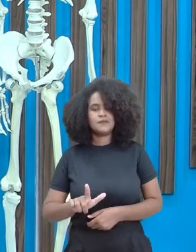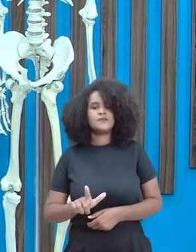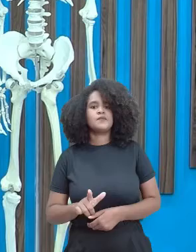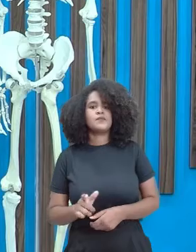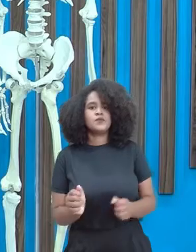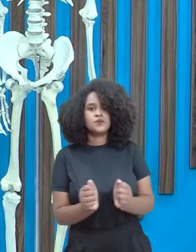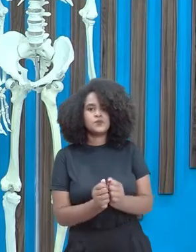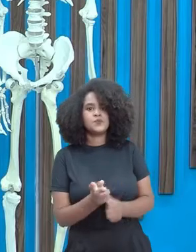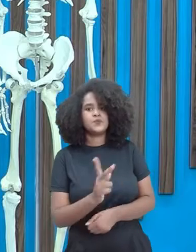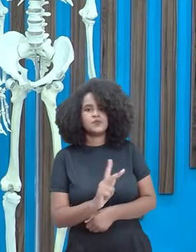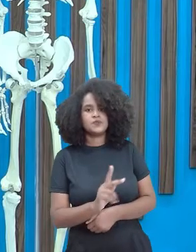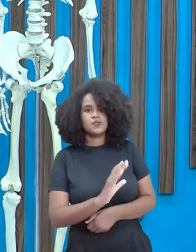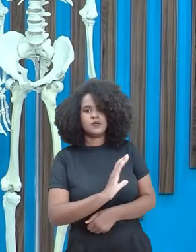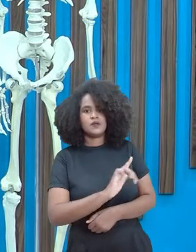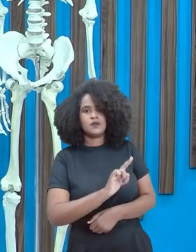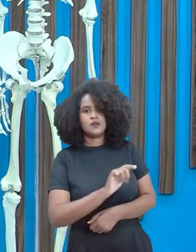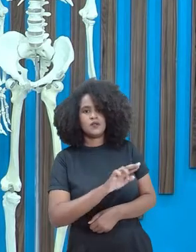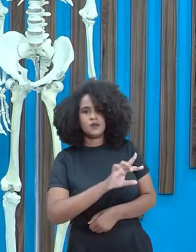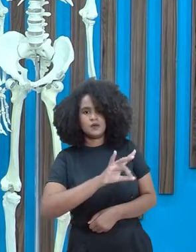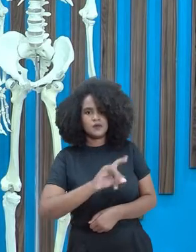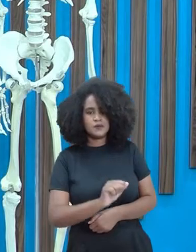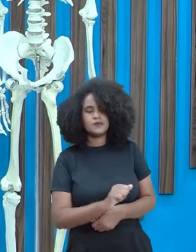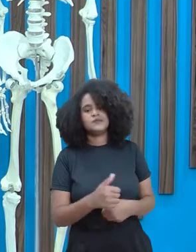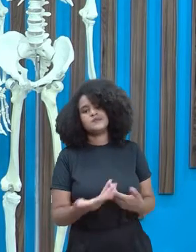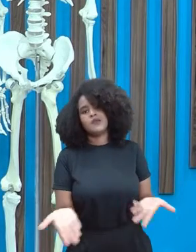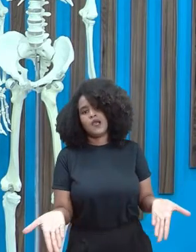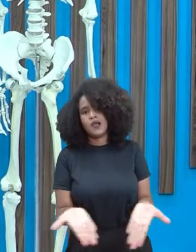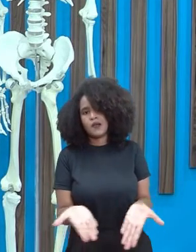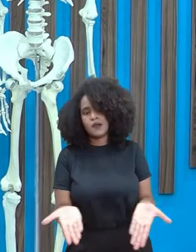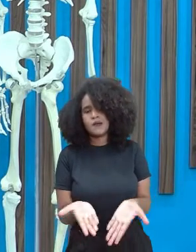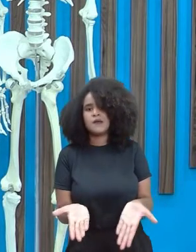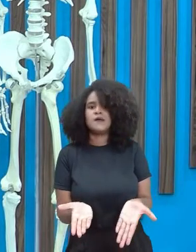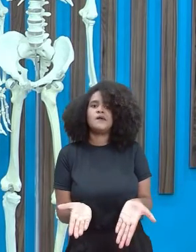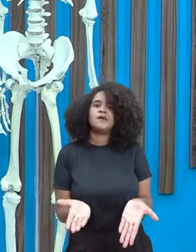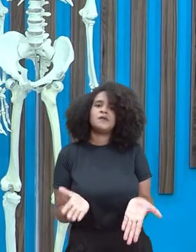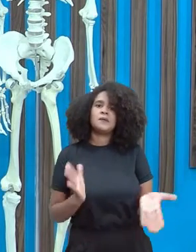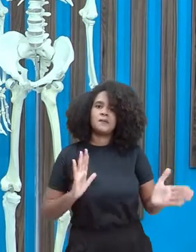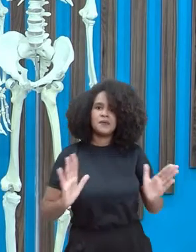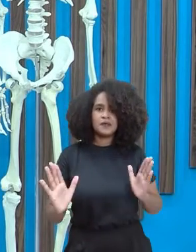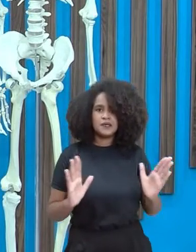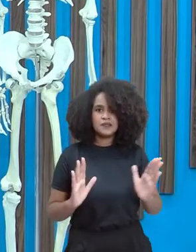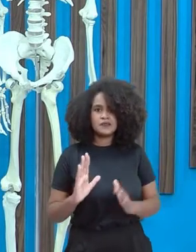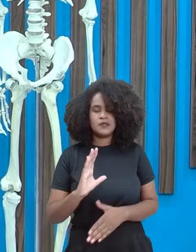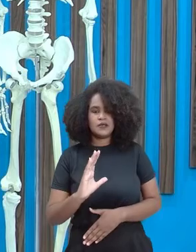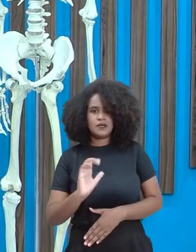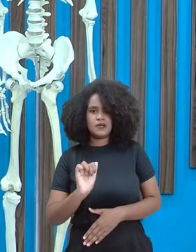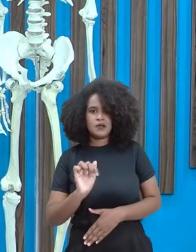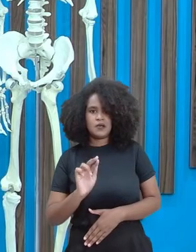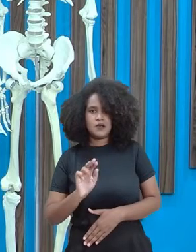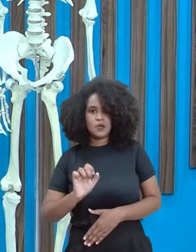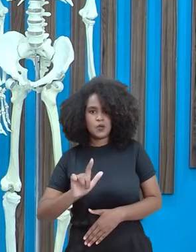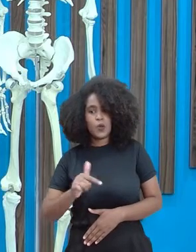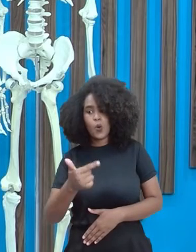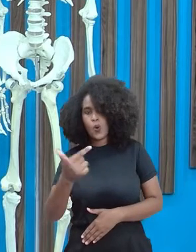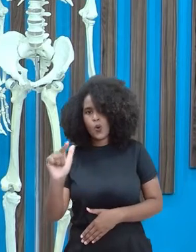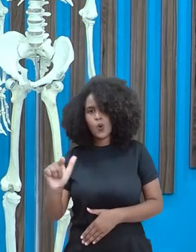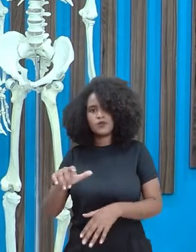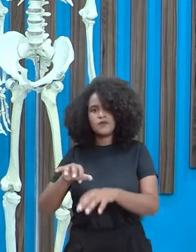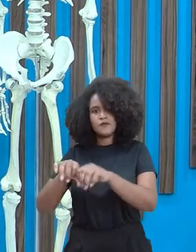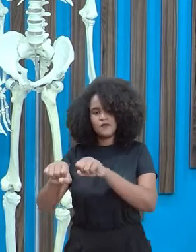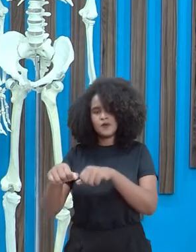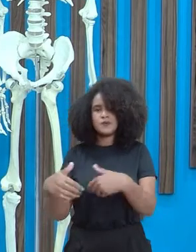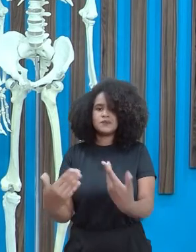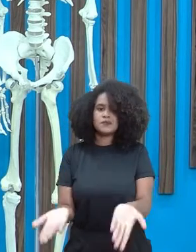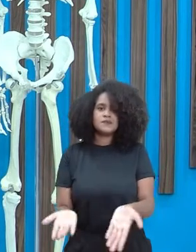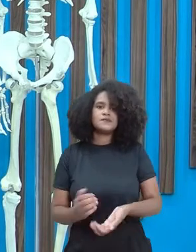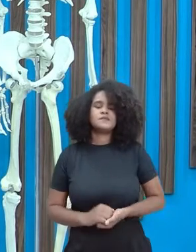Cláudia Albuquerque, vamos estar aqui, né? Nesse período aí que Carol está envolvida em outras atividades. Estamos aqui